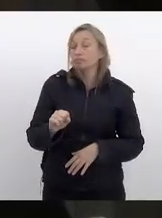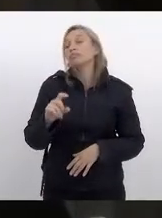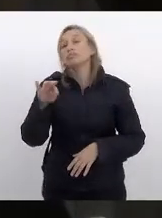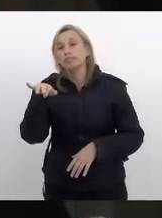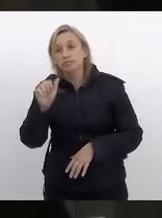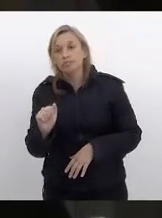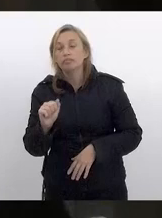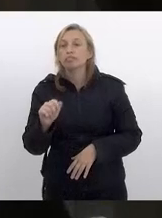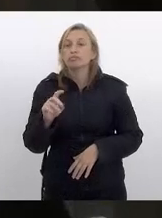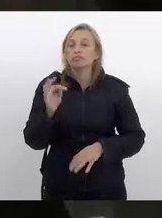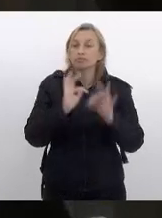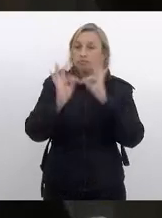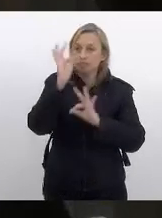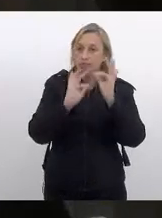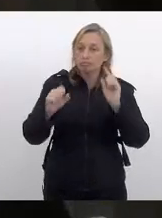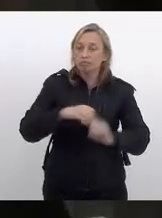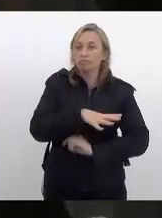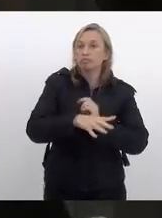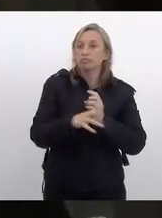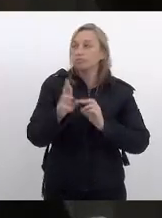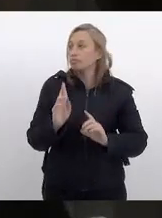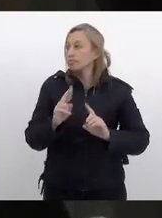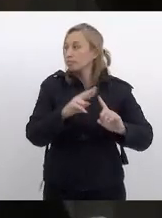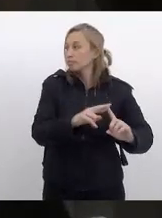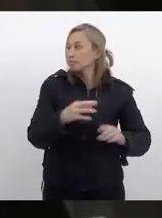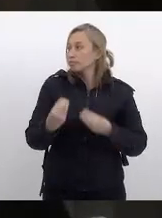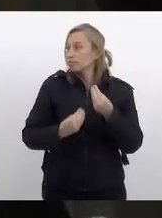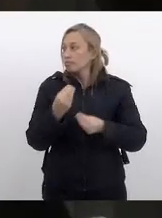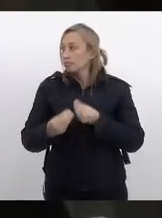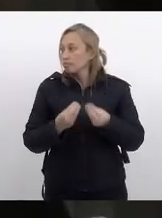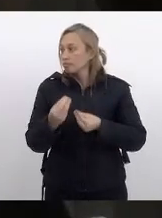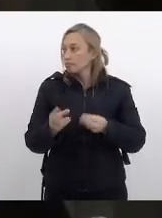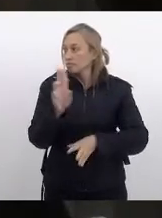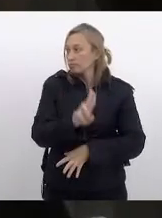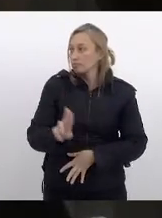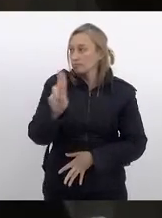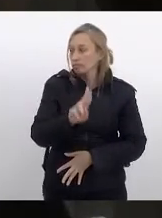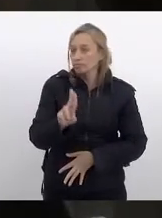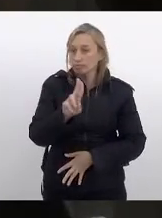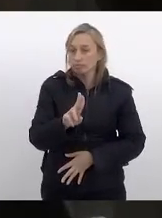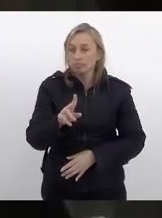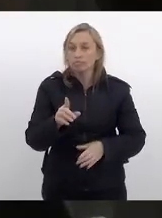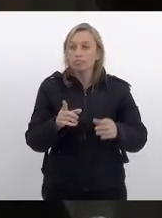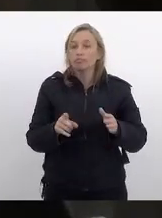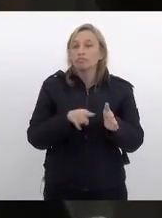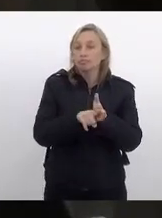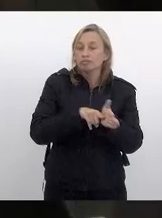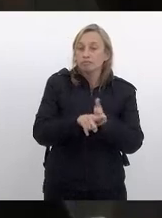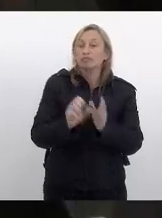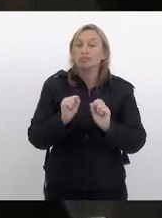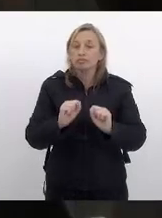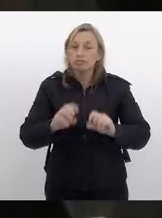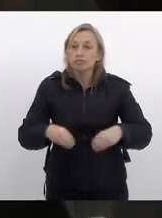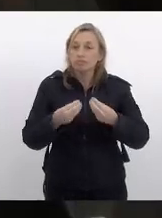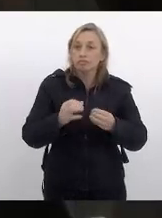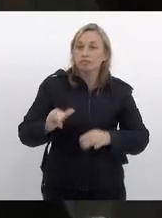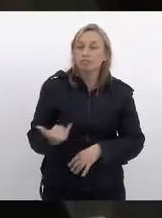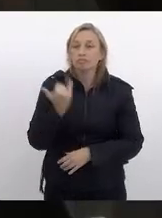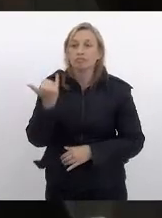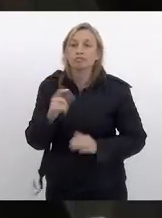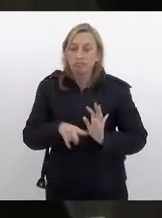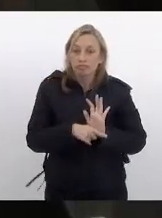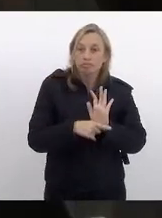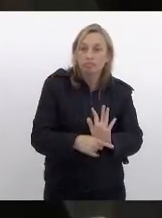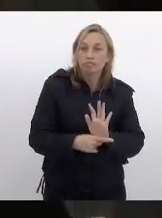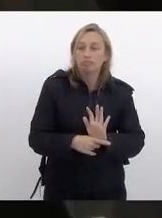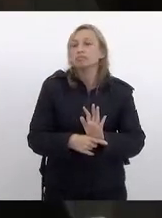de tecnologias sociais como um exemplo de como as Universidades como as instituições de pesquisa podem dar uma importante contribuição